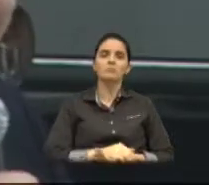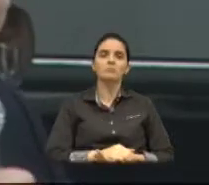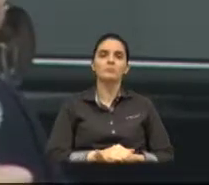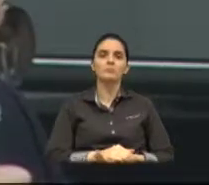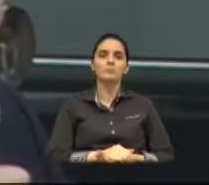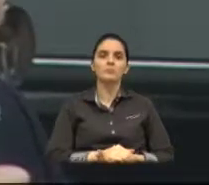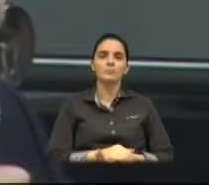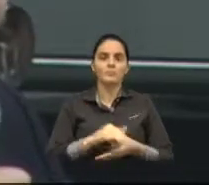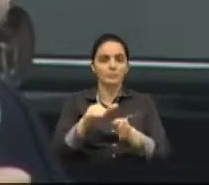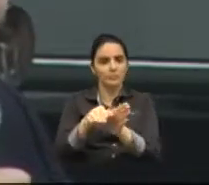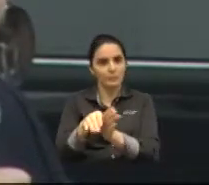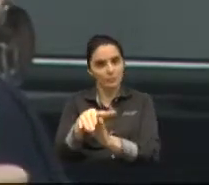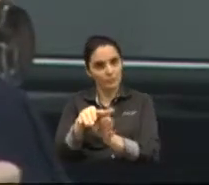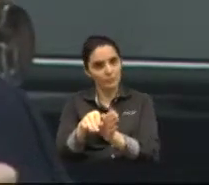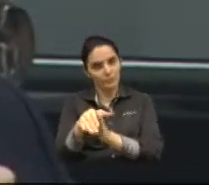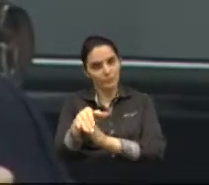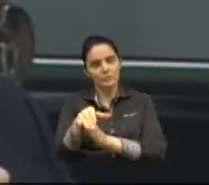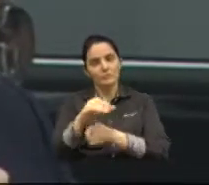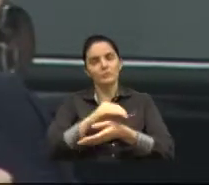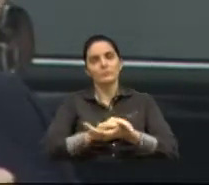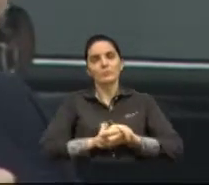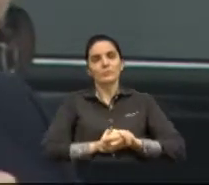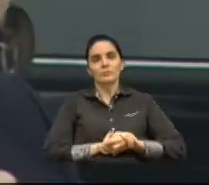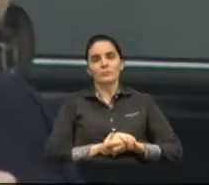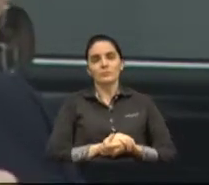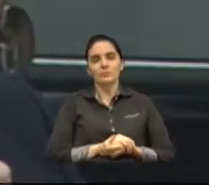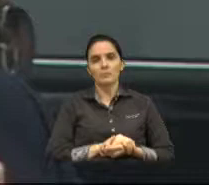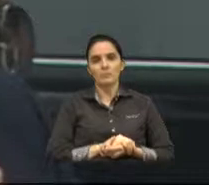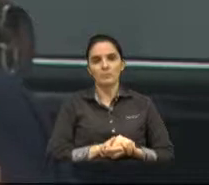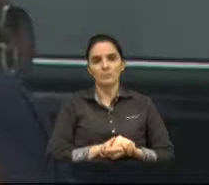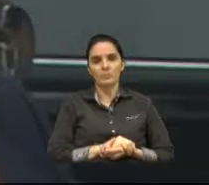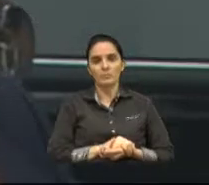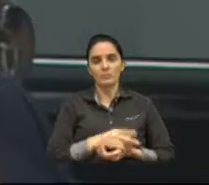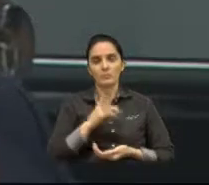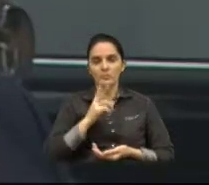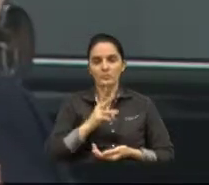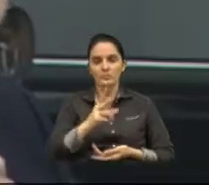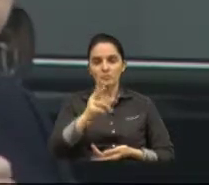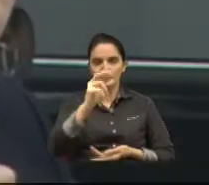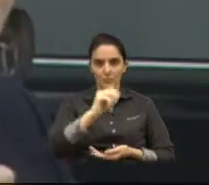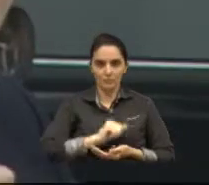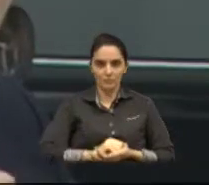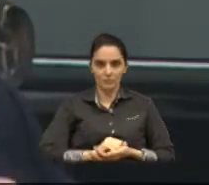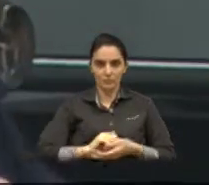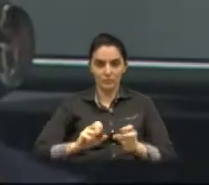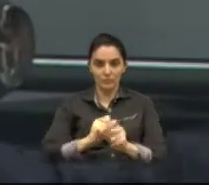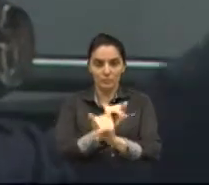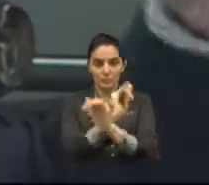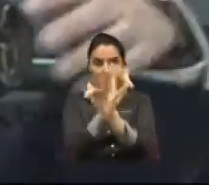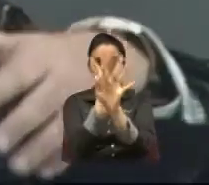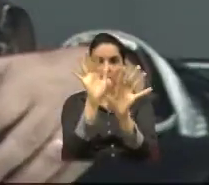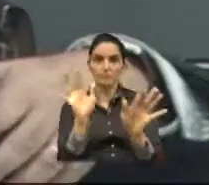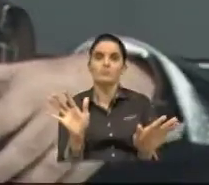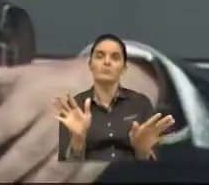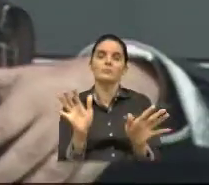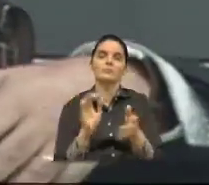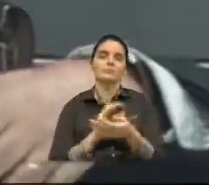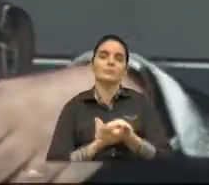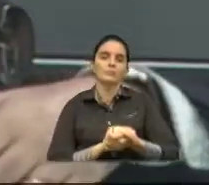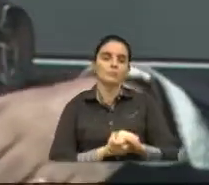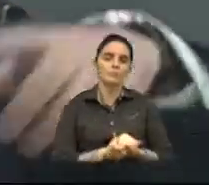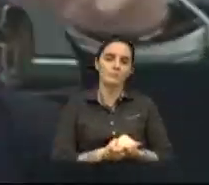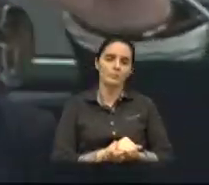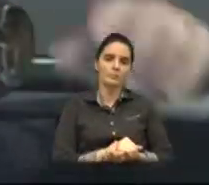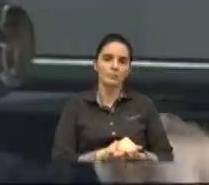sugestões, que acabava nos orientando e esclarecendo, não só a mim,